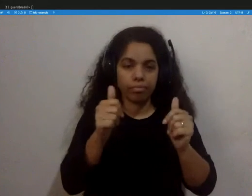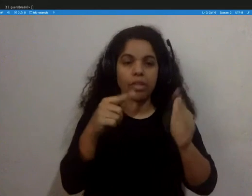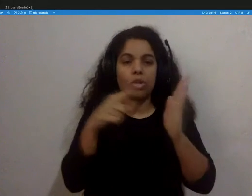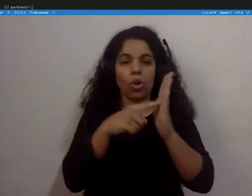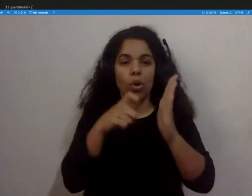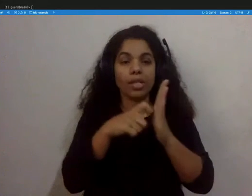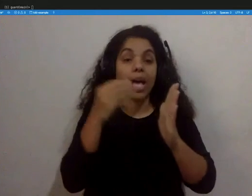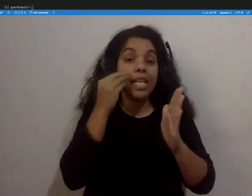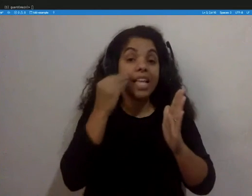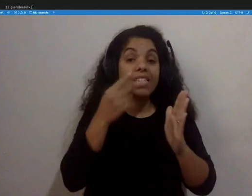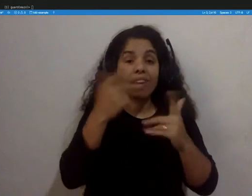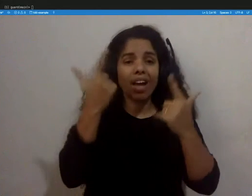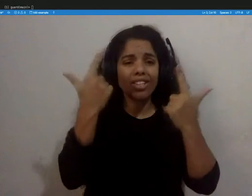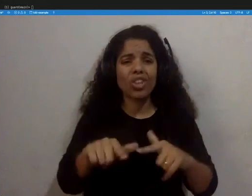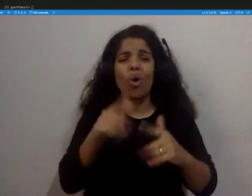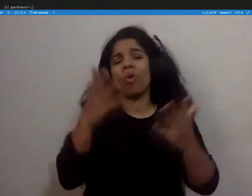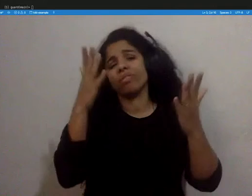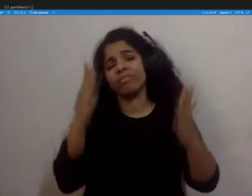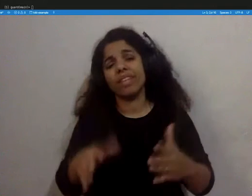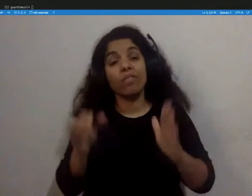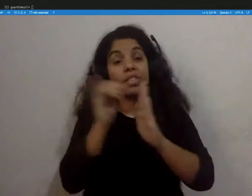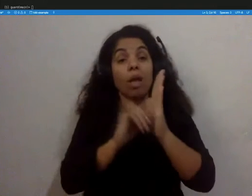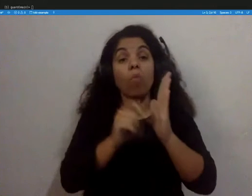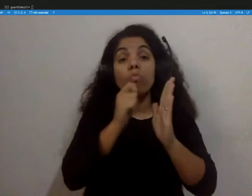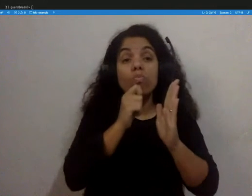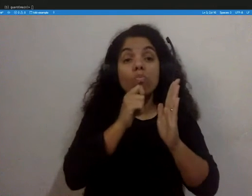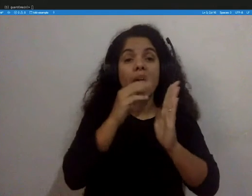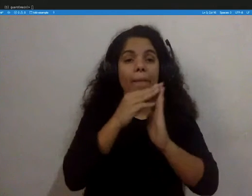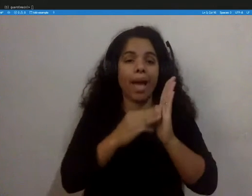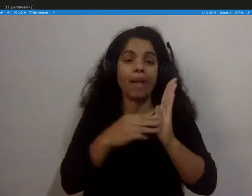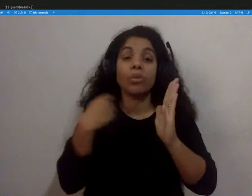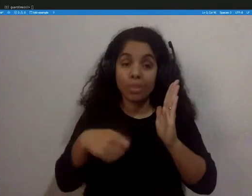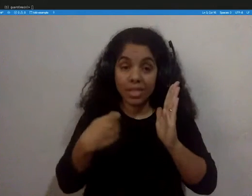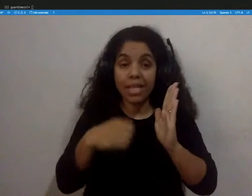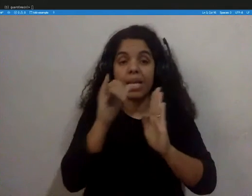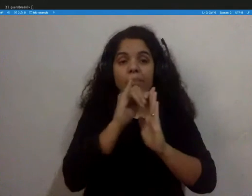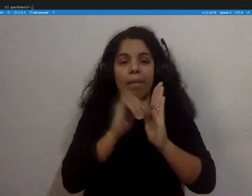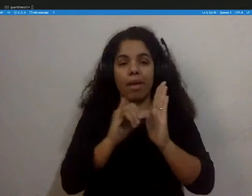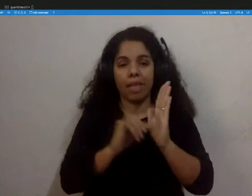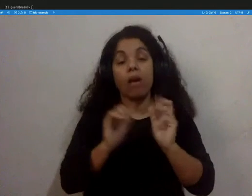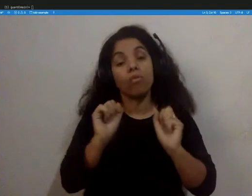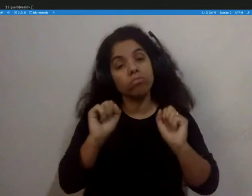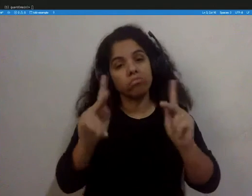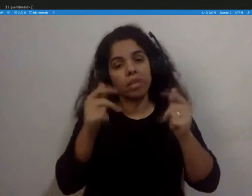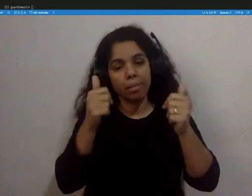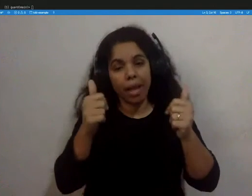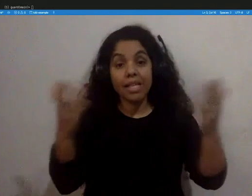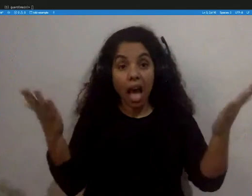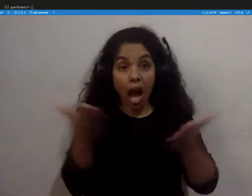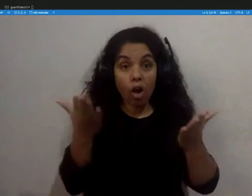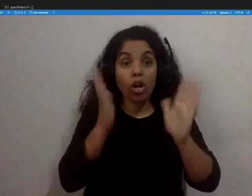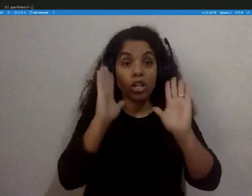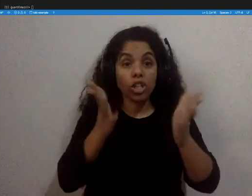ele vai falar de novo, fala assim, Estevão, você não implementou o método, você precisa implementar. E aí eu vou, beleza. Então tá. Então agora que eu já passei